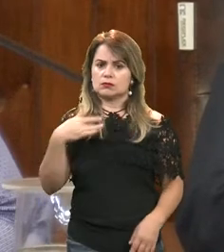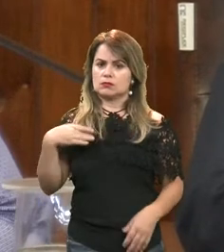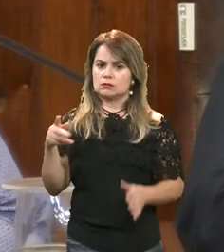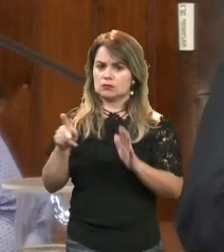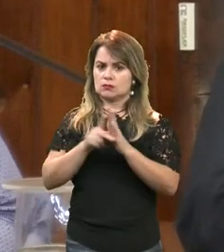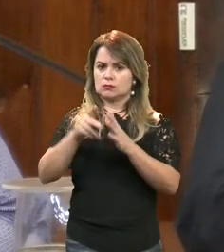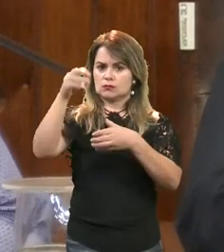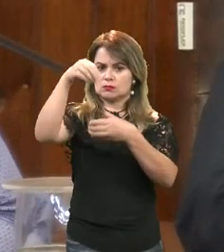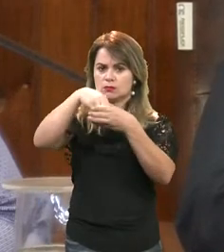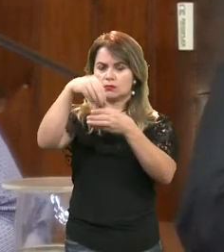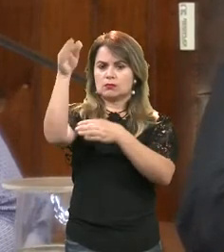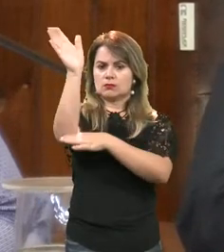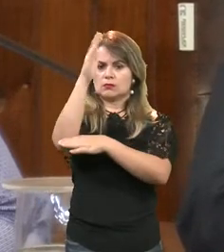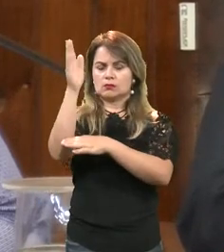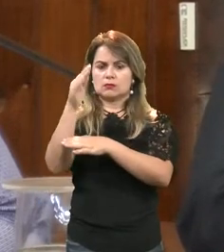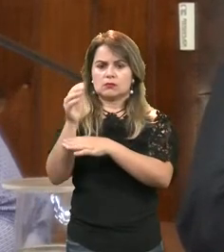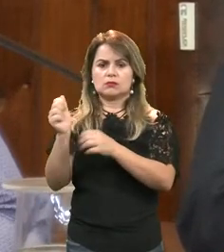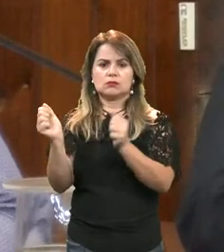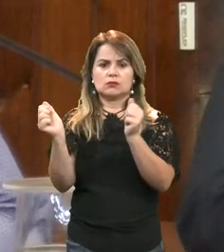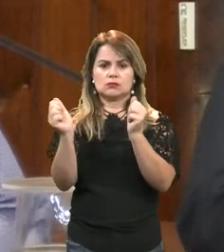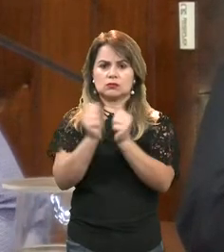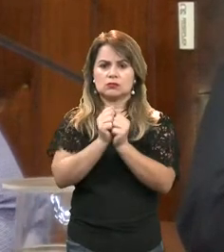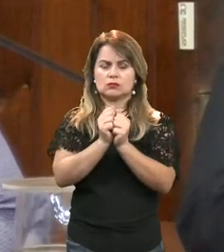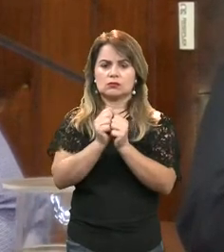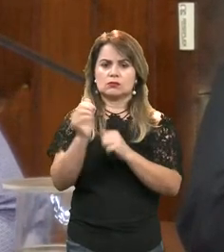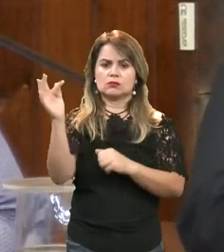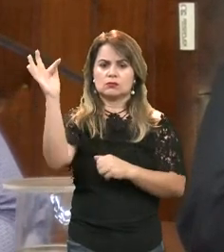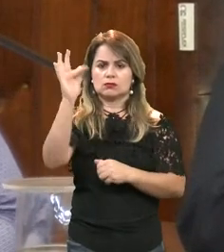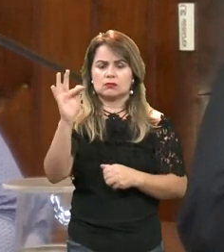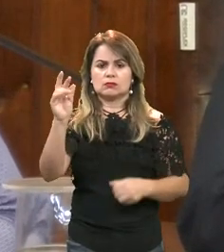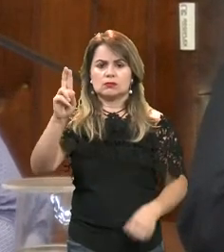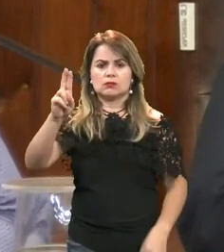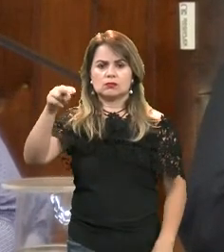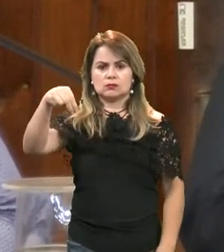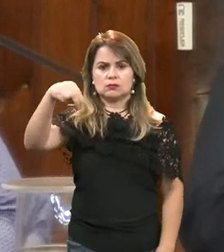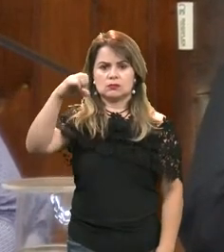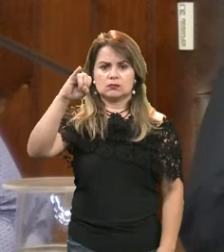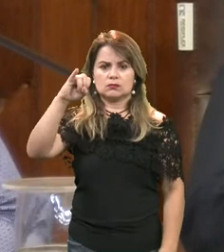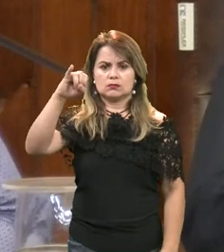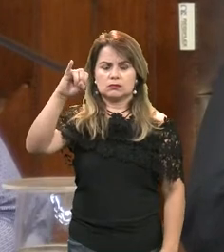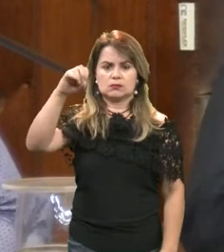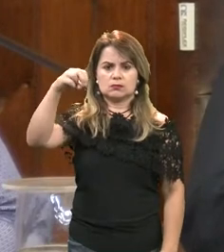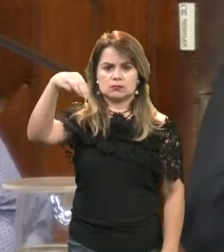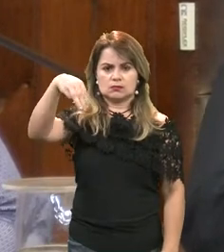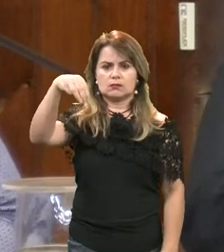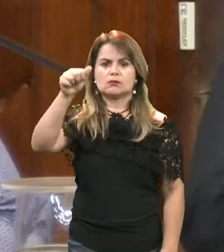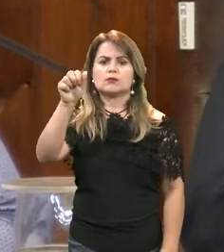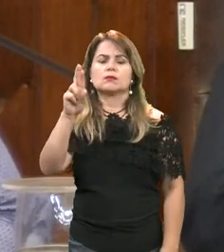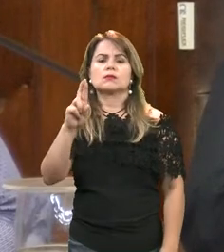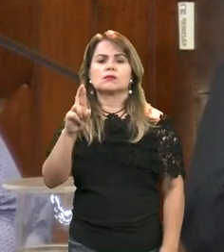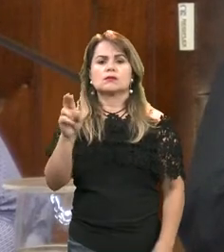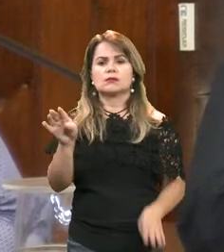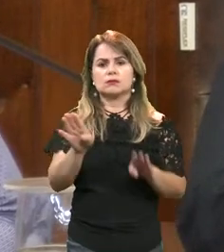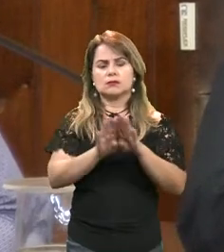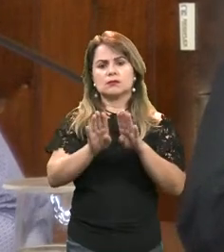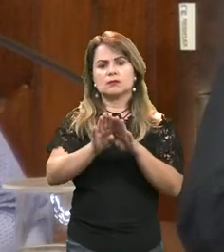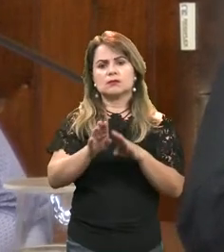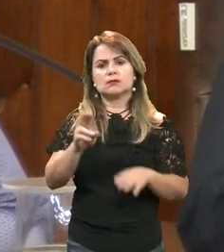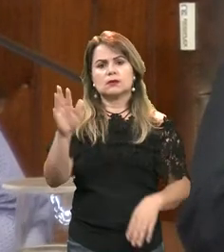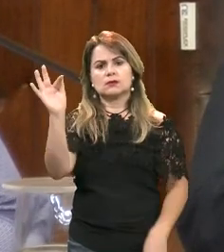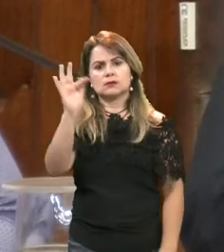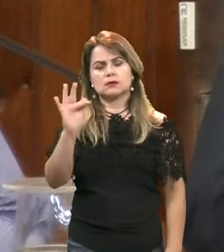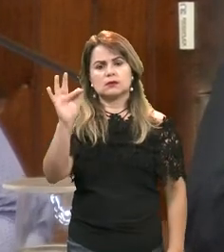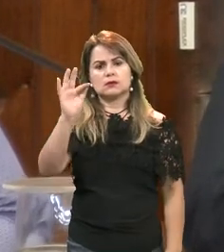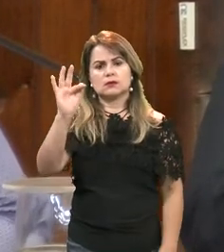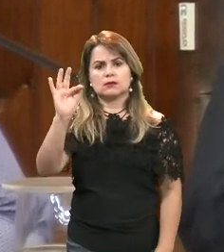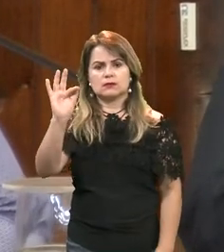Cannabis, da Unimar, da FAMEMA, da Federação Brasileira de Epilepsia. Tivemos a palestra do Dr.